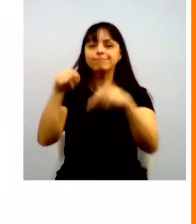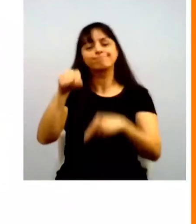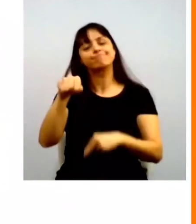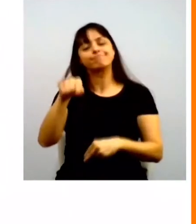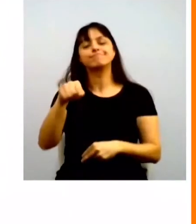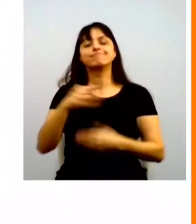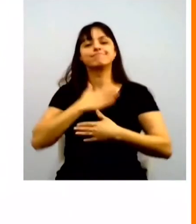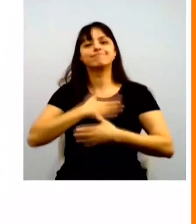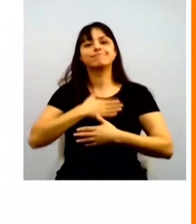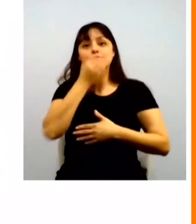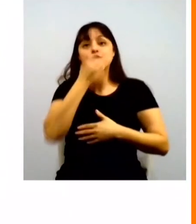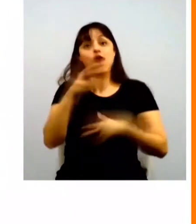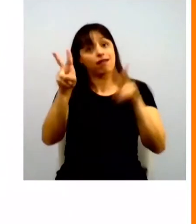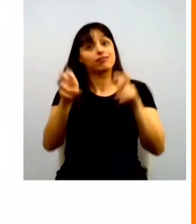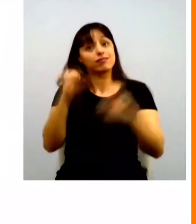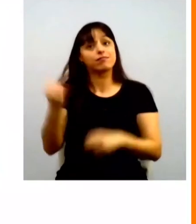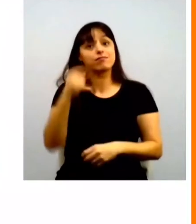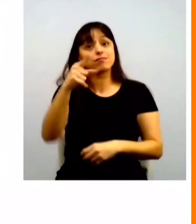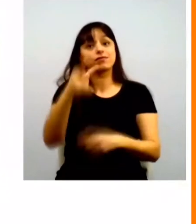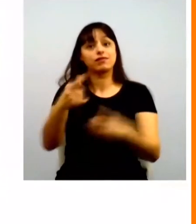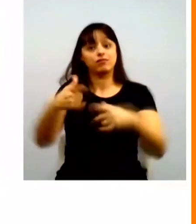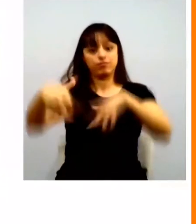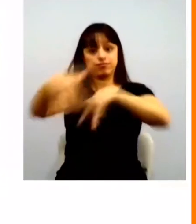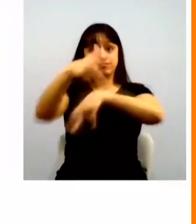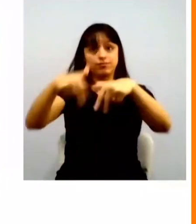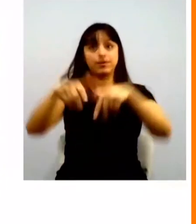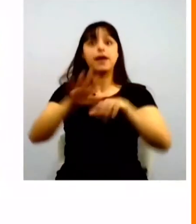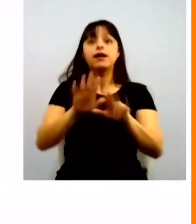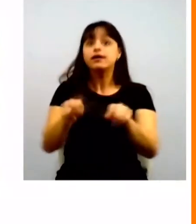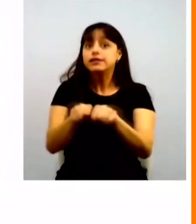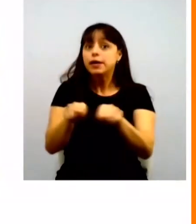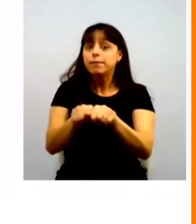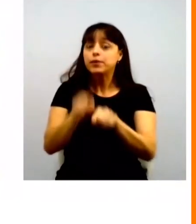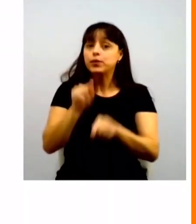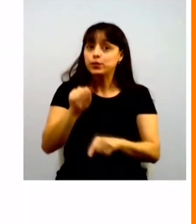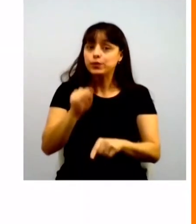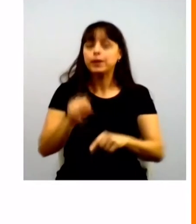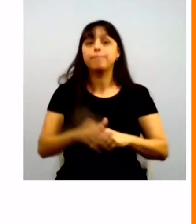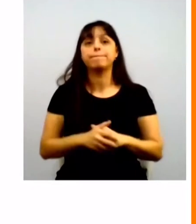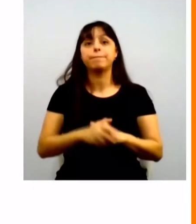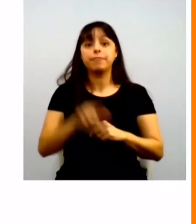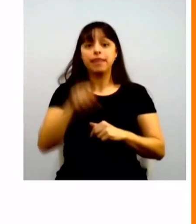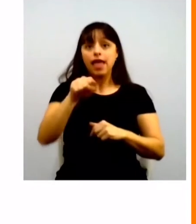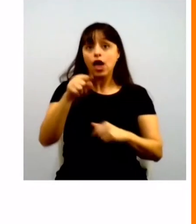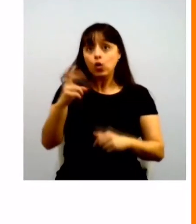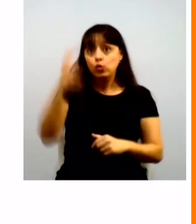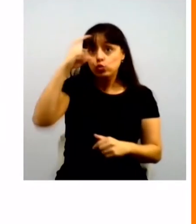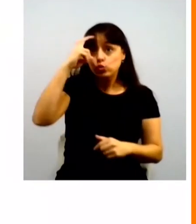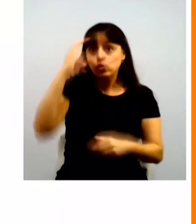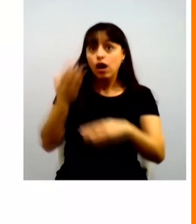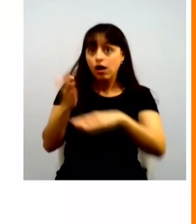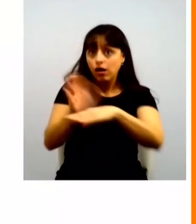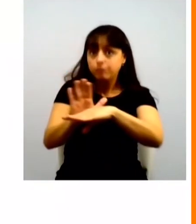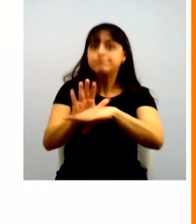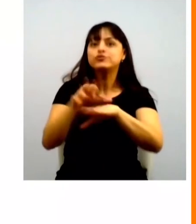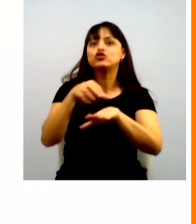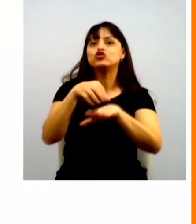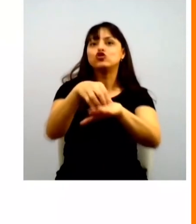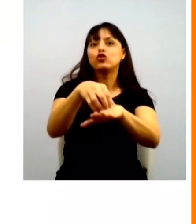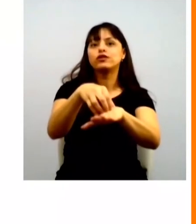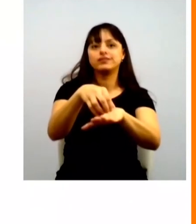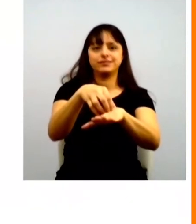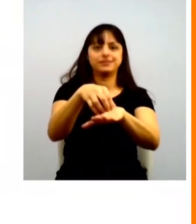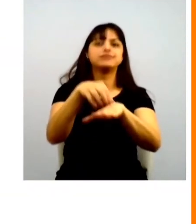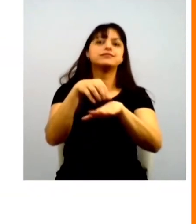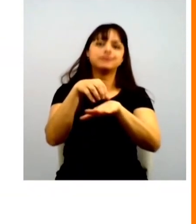dizer os aportes ou a incidência da cultura em sectores como o turismo, como o turismo.